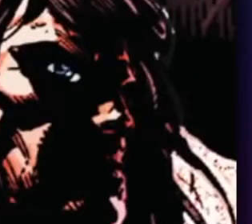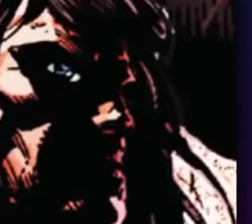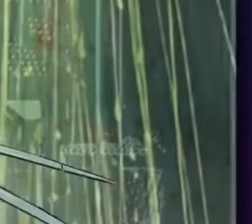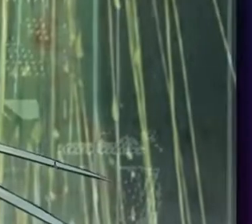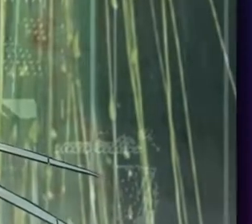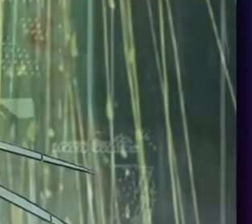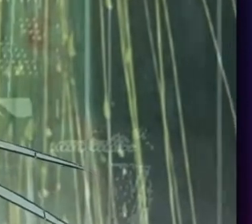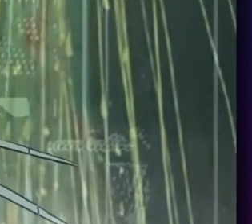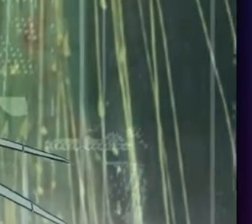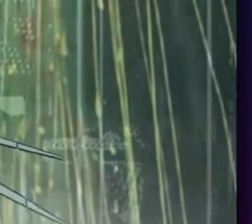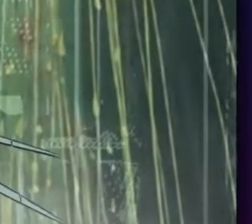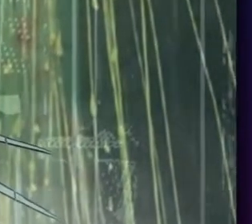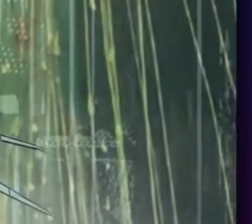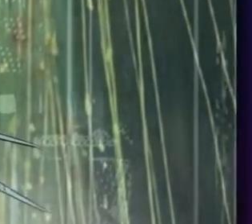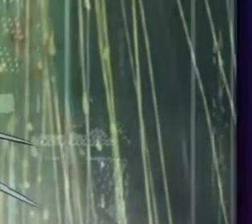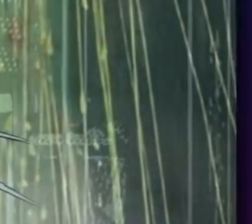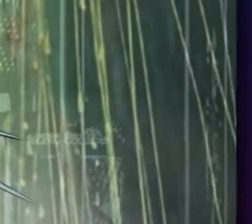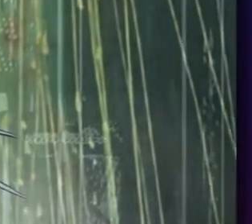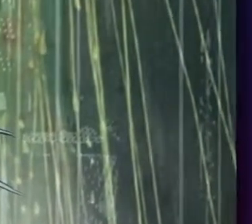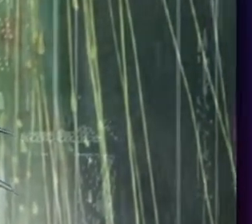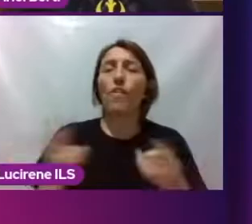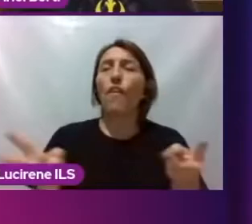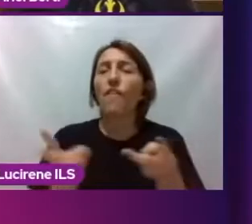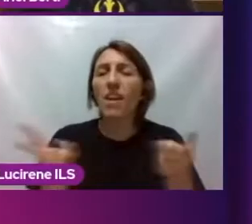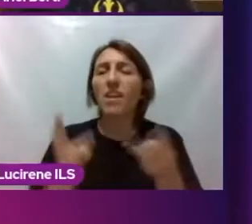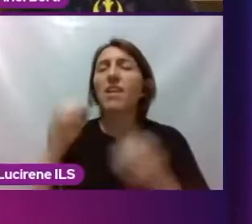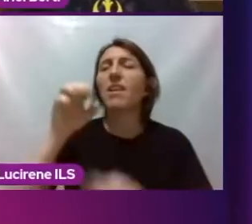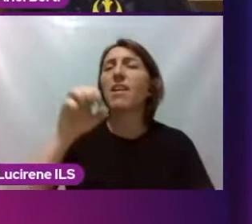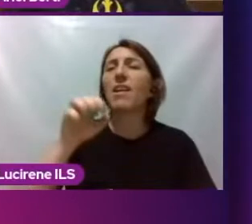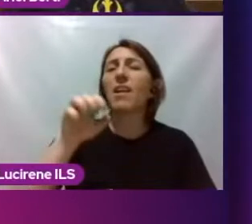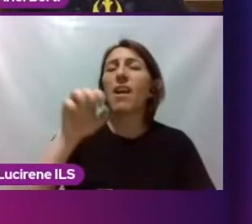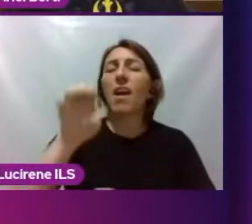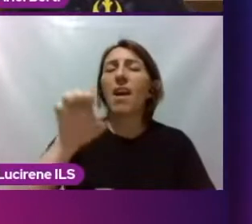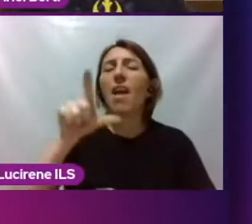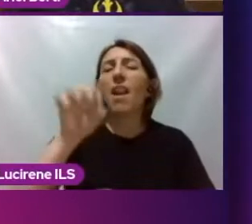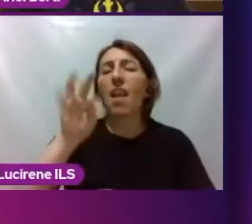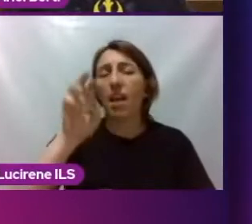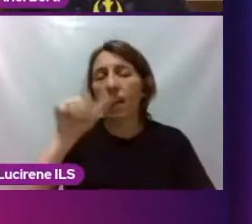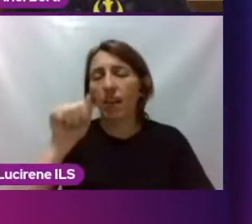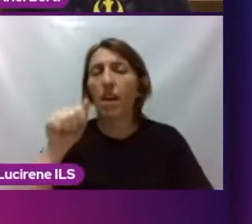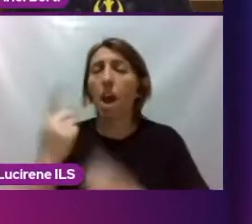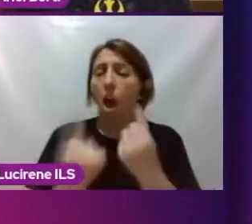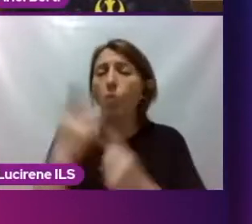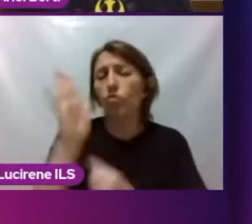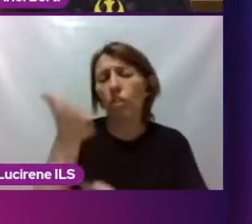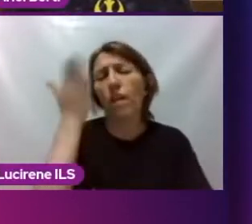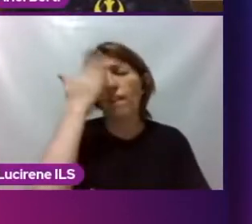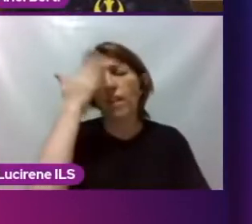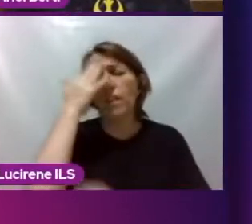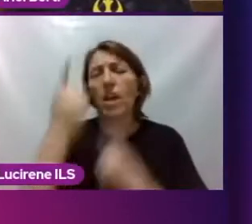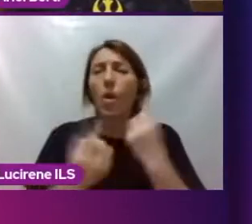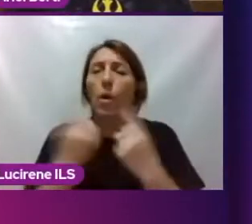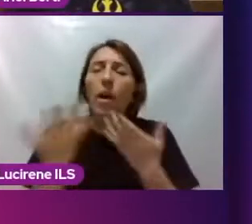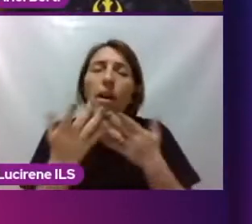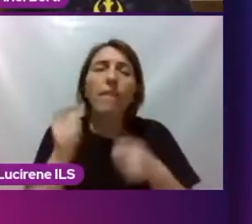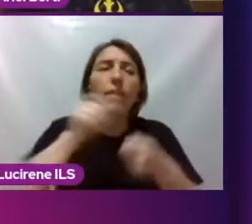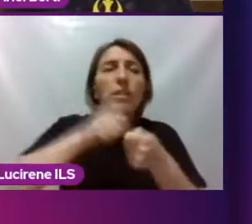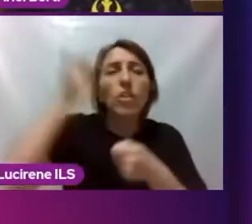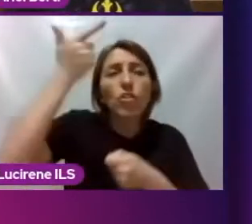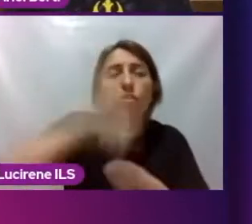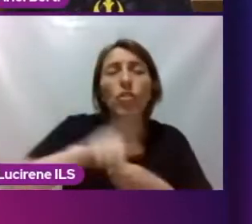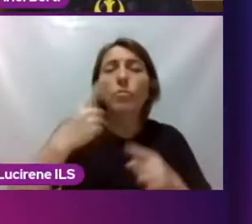Justiceiro, Wolverine, Elektra, assim. Qualquer um desses eram... Alguns eu já tinha feito, era uma forma de revisitar na minha saída da